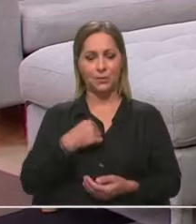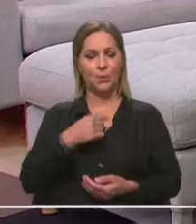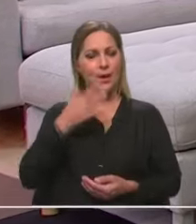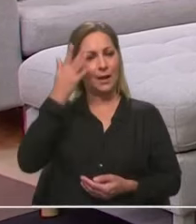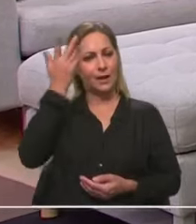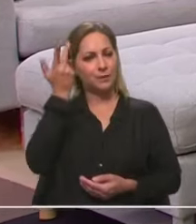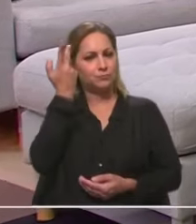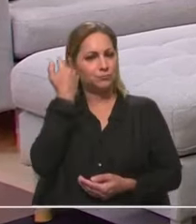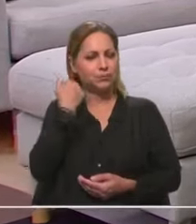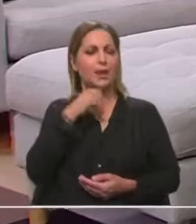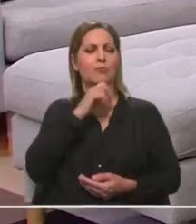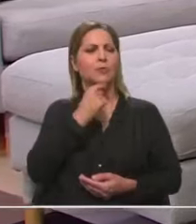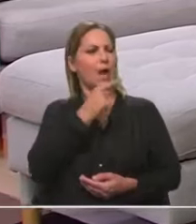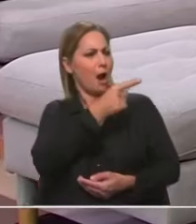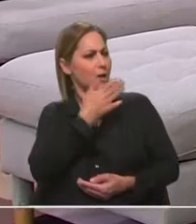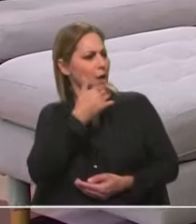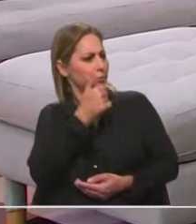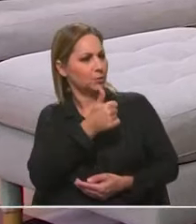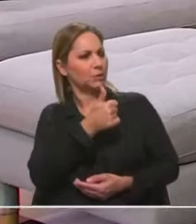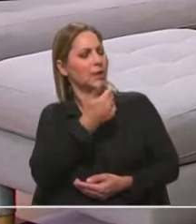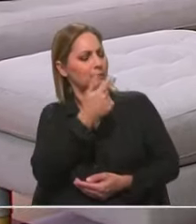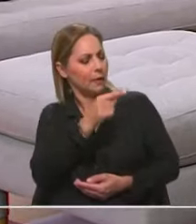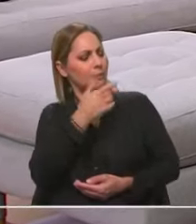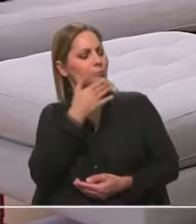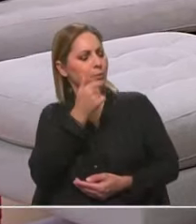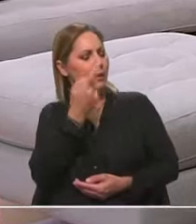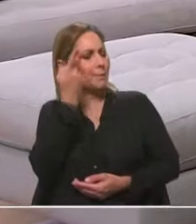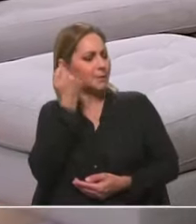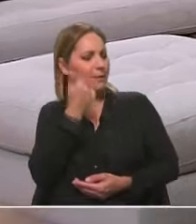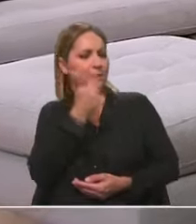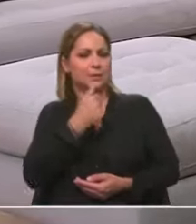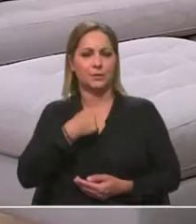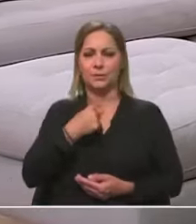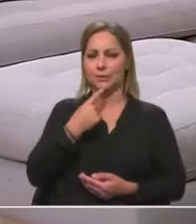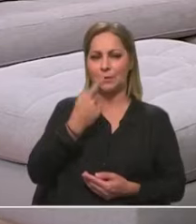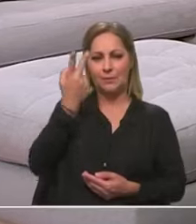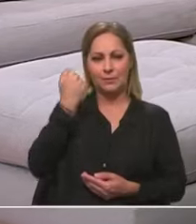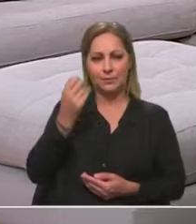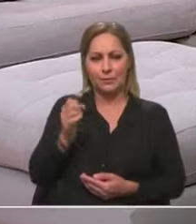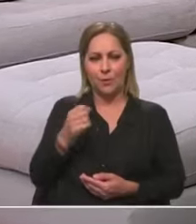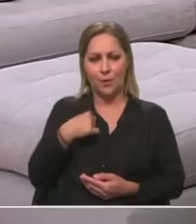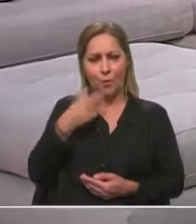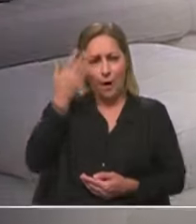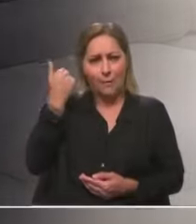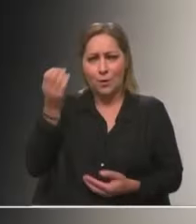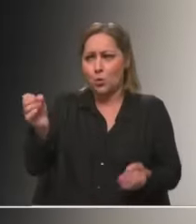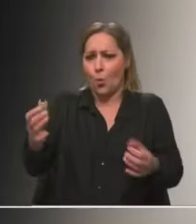avó que linda que linda mas fica mesmo bem ass penteada e o avó não é penteado nenhum não tenho